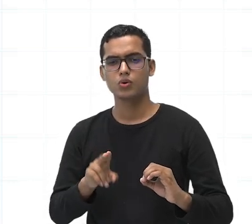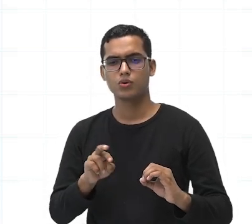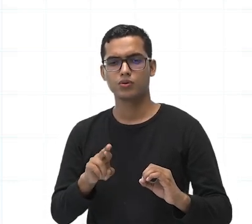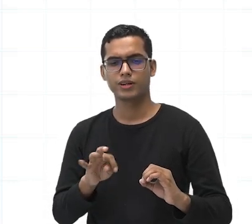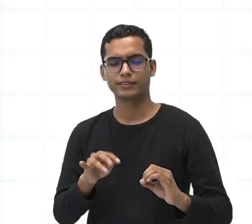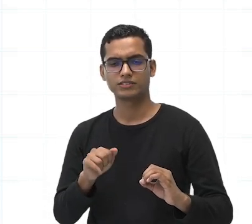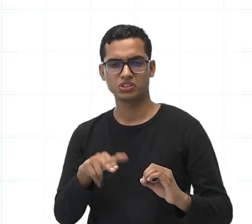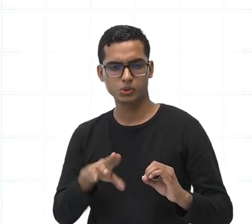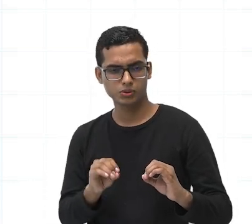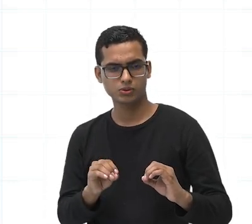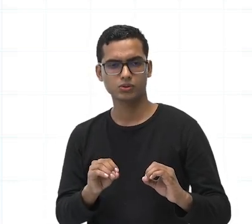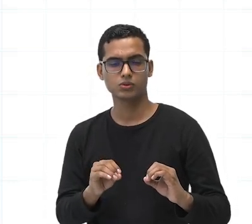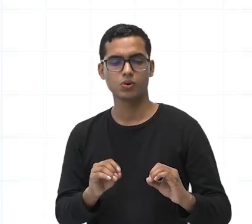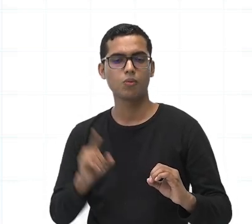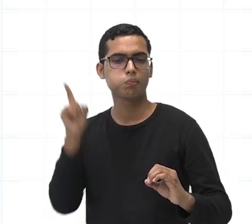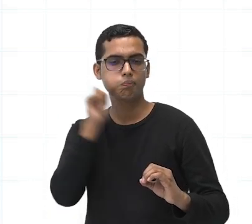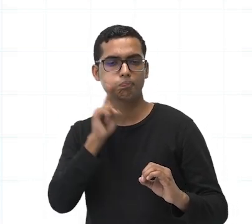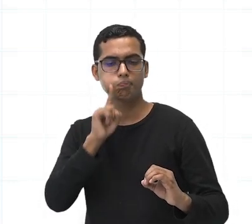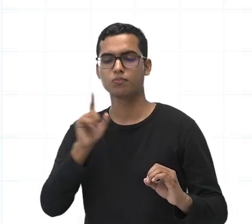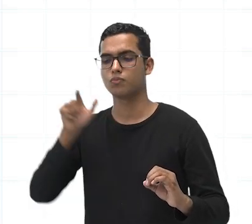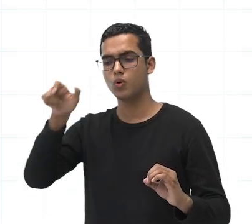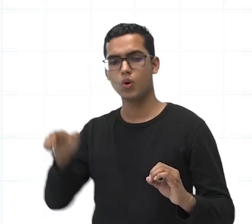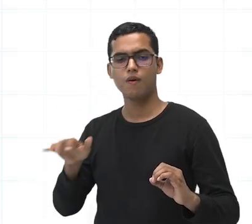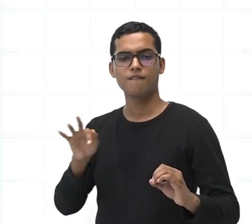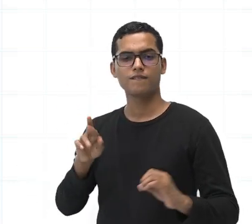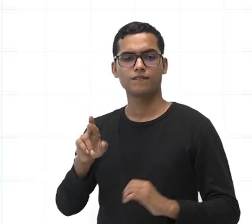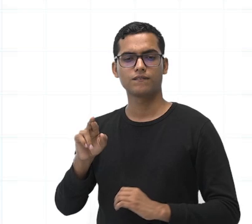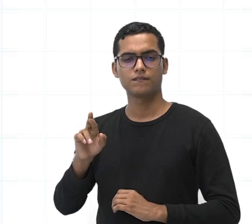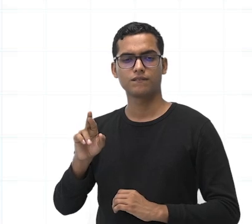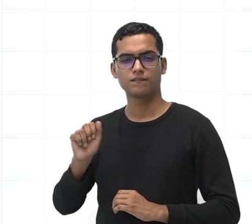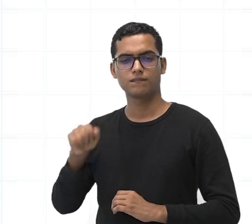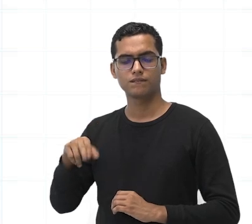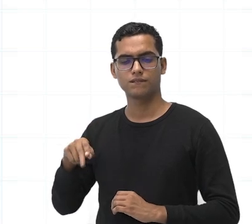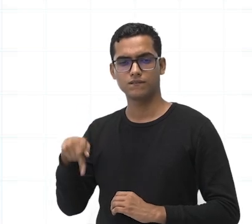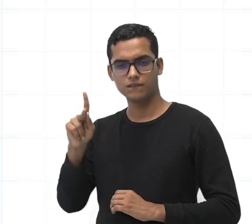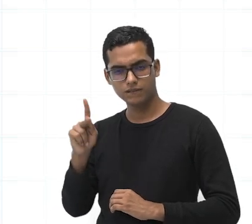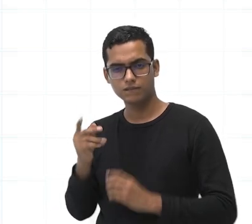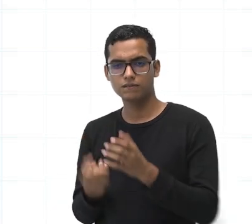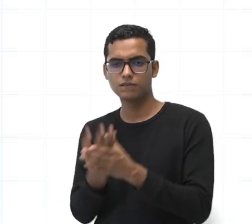1973. Então, observem aí que o skate não é de agora.